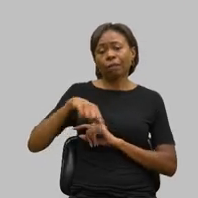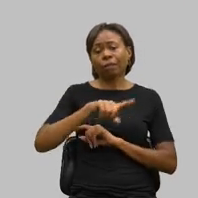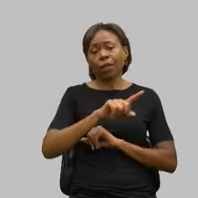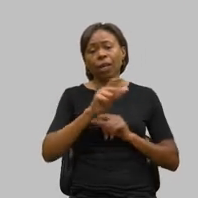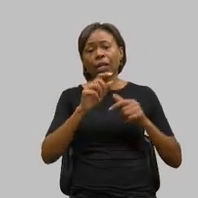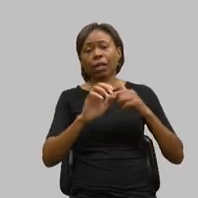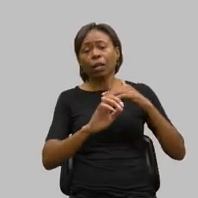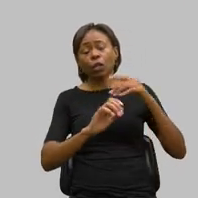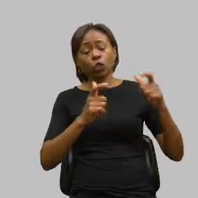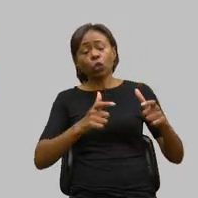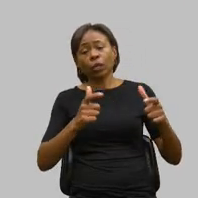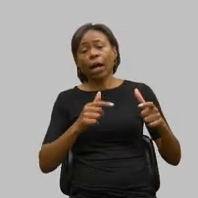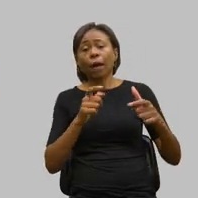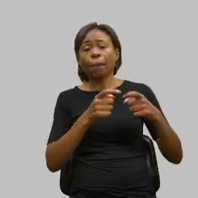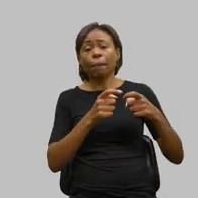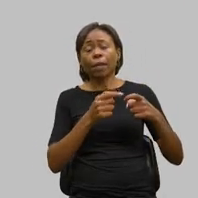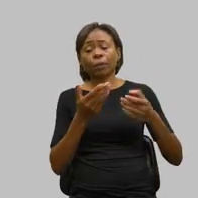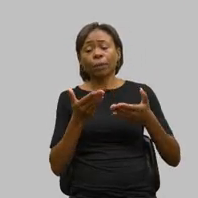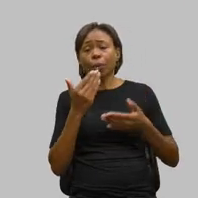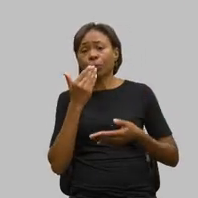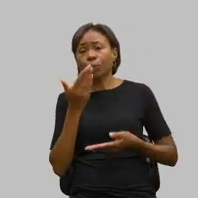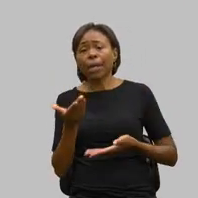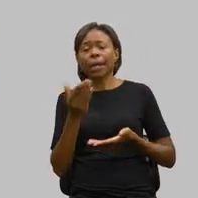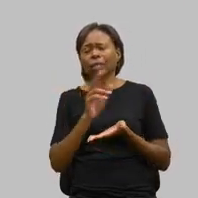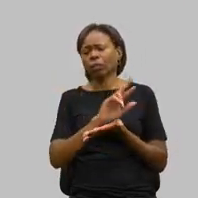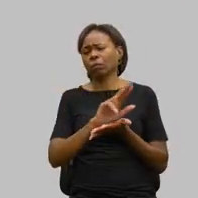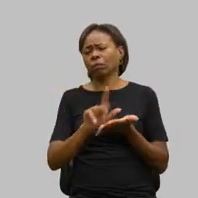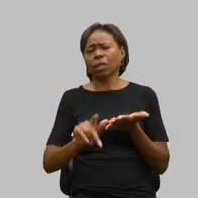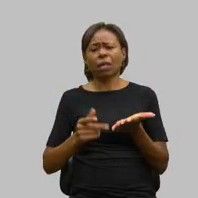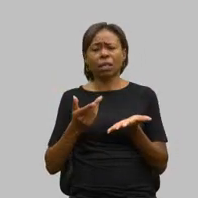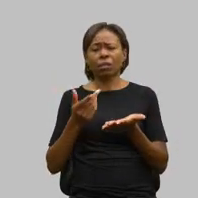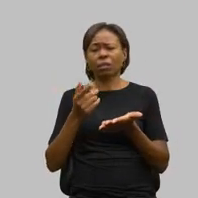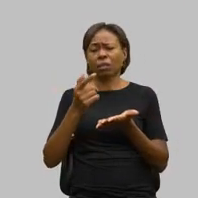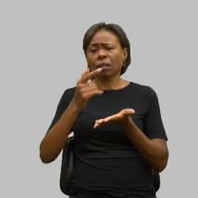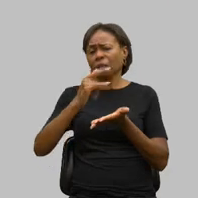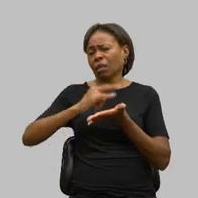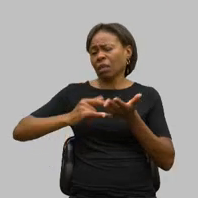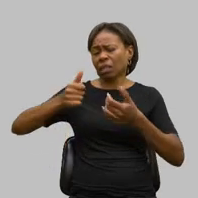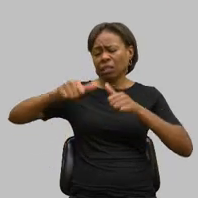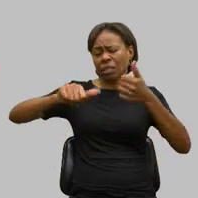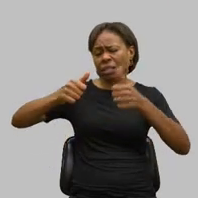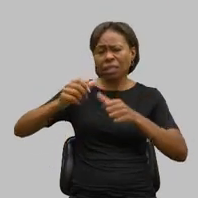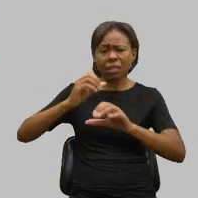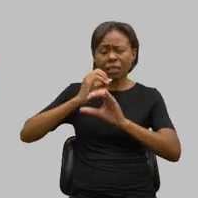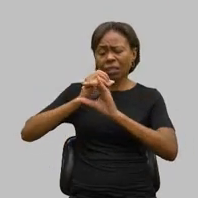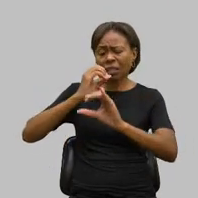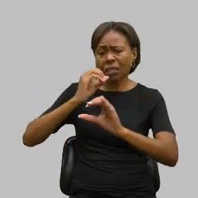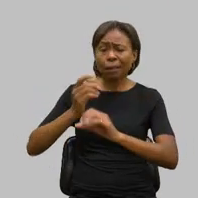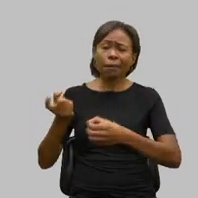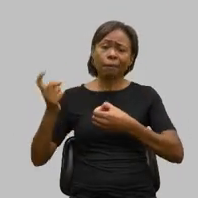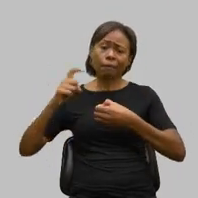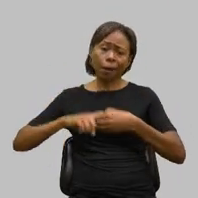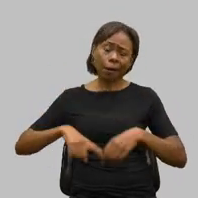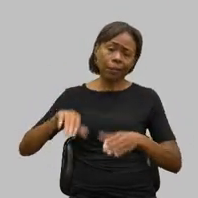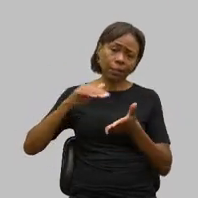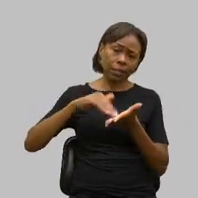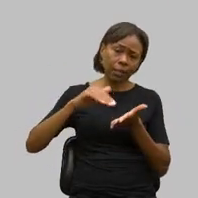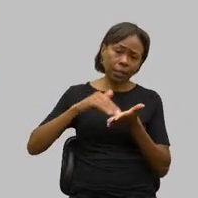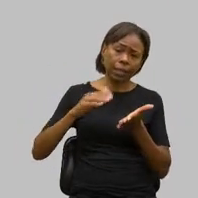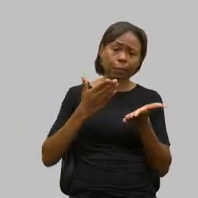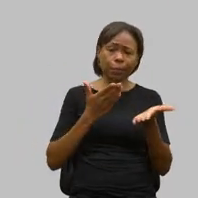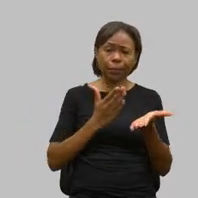oncologista pede lá, tomografia de estadiamento, ela tem que voltar lá na secretaria para autorizar os exames, volta para cá para marcar.